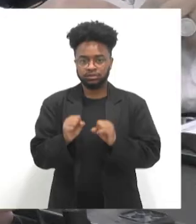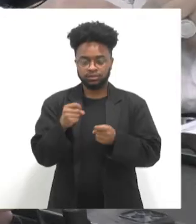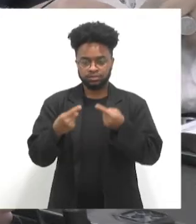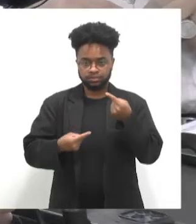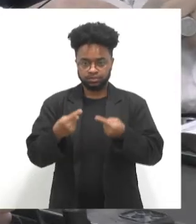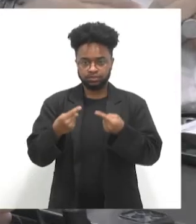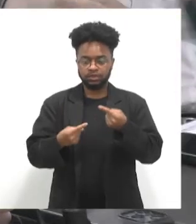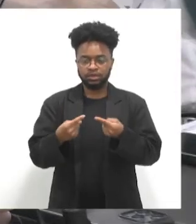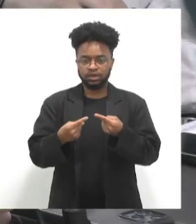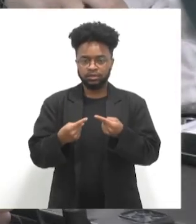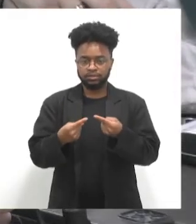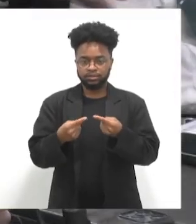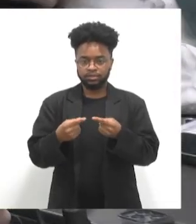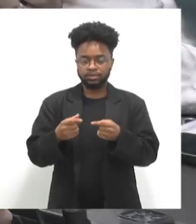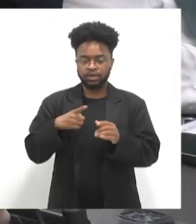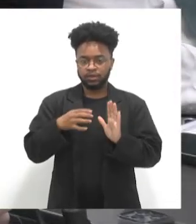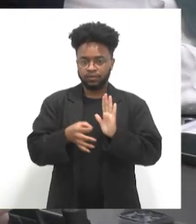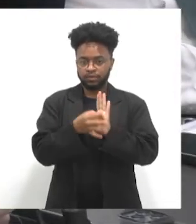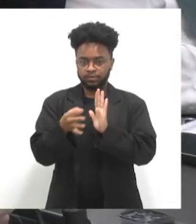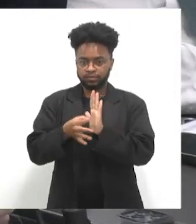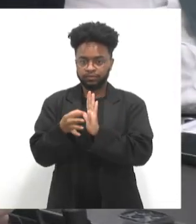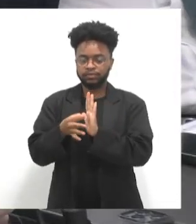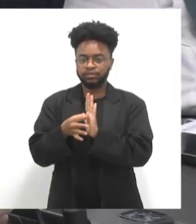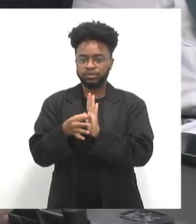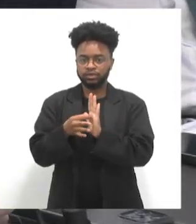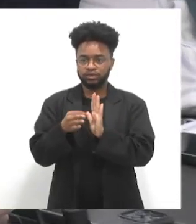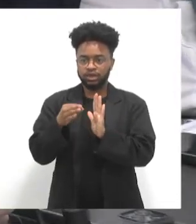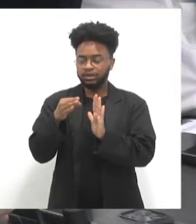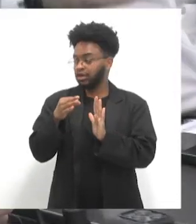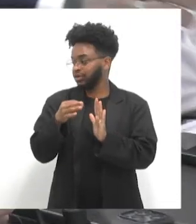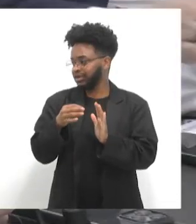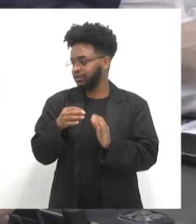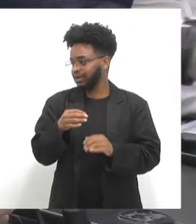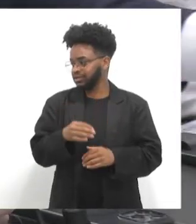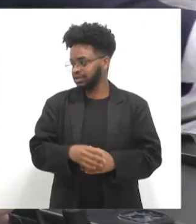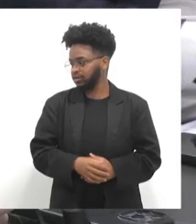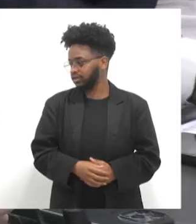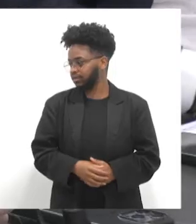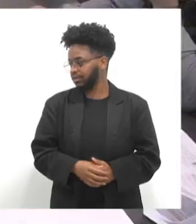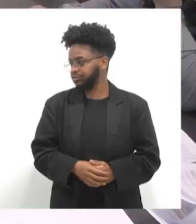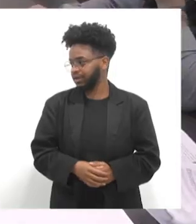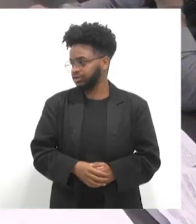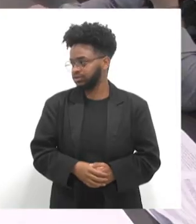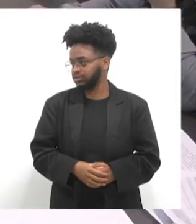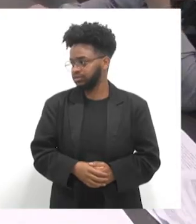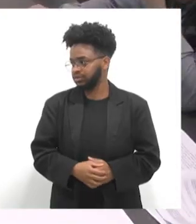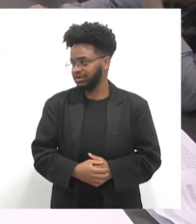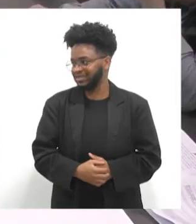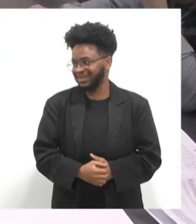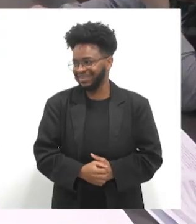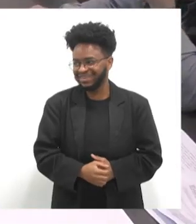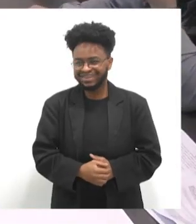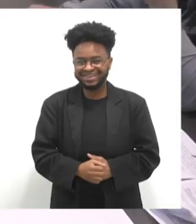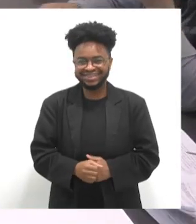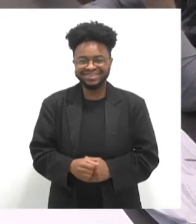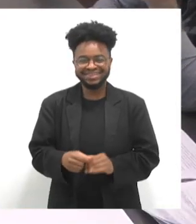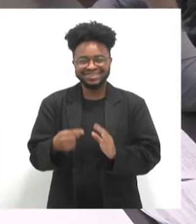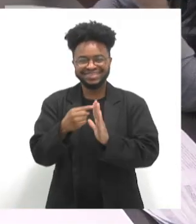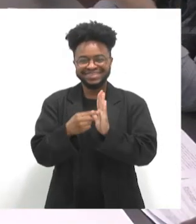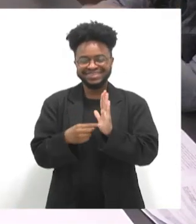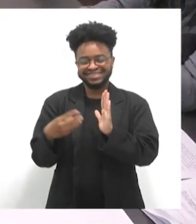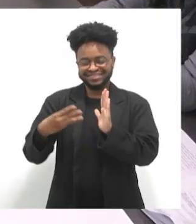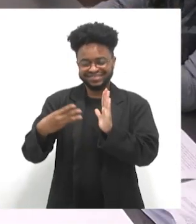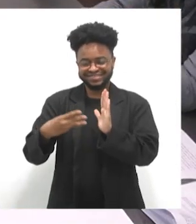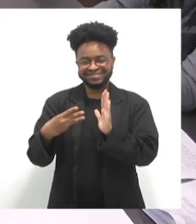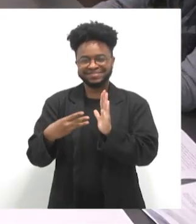discussão, em votação, parecer do novo relator designado, deputado Luiz Paulo. Senhores que aprovam permaneçam como estão, aprovado. 33 da pauta.